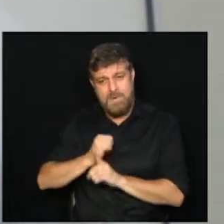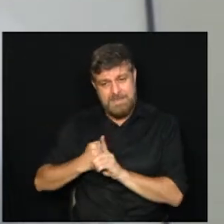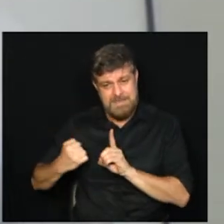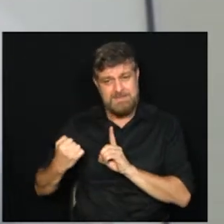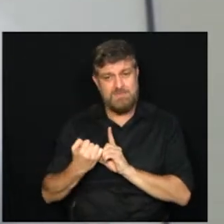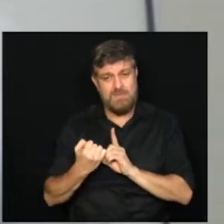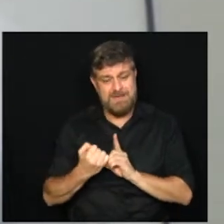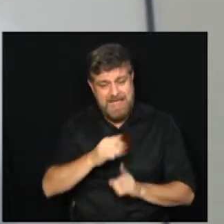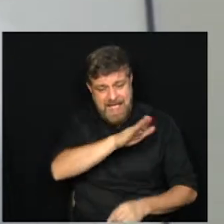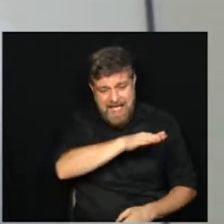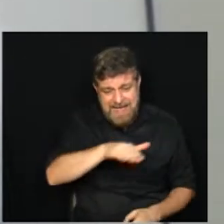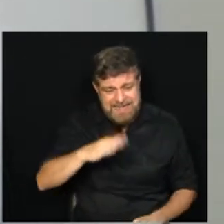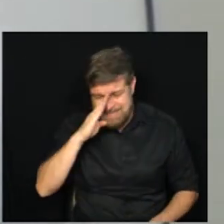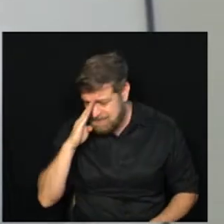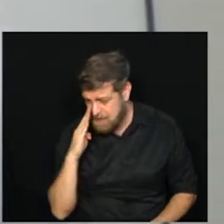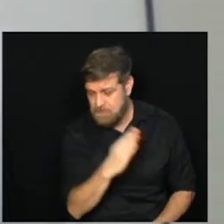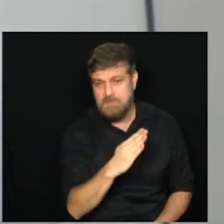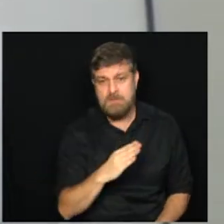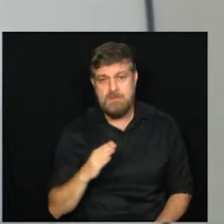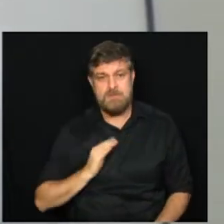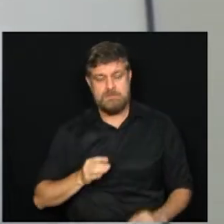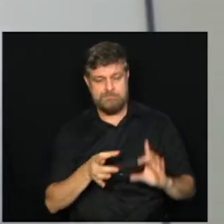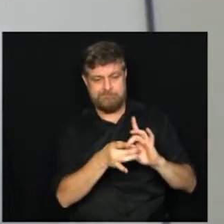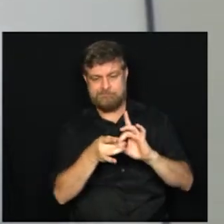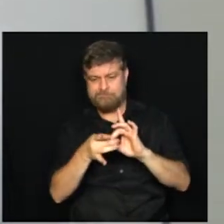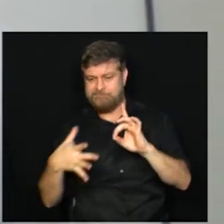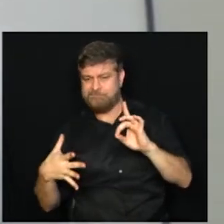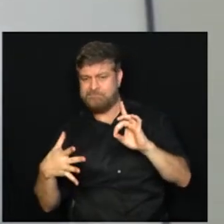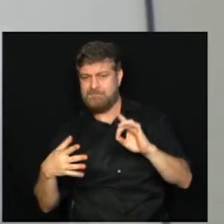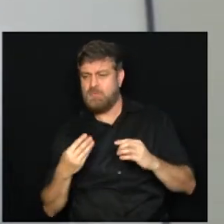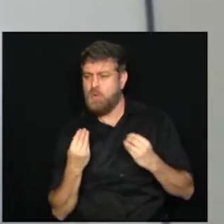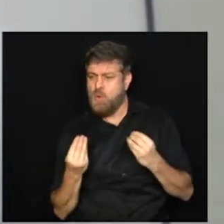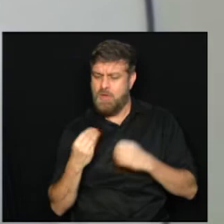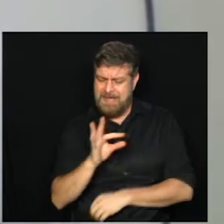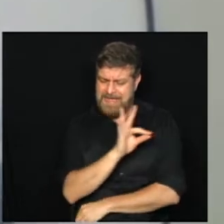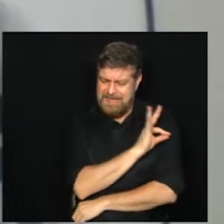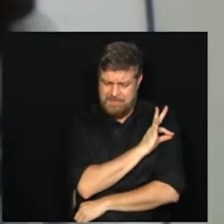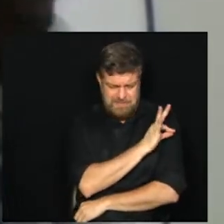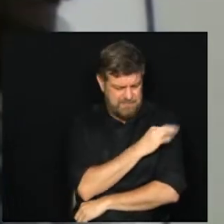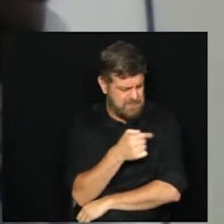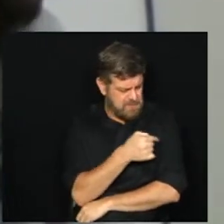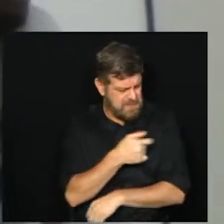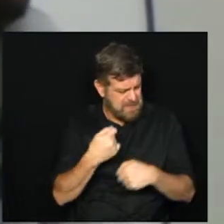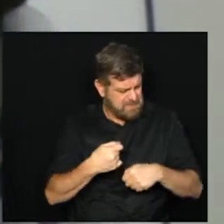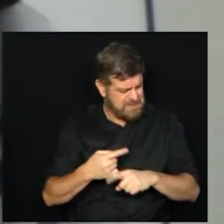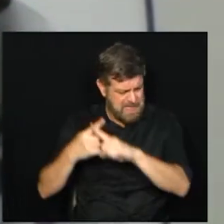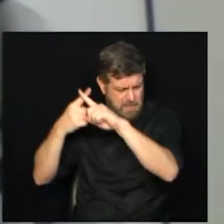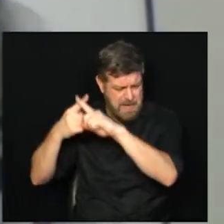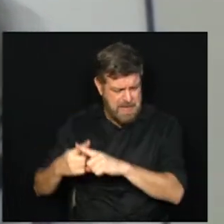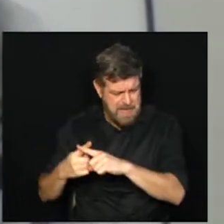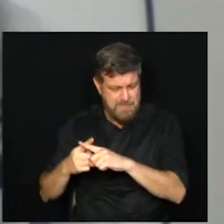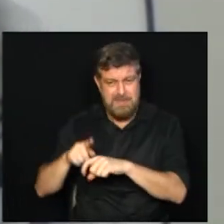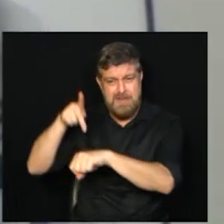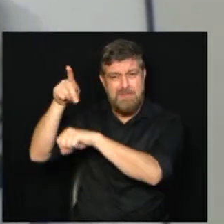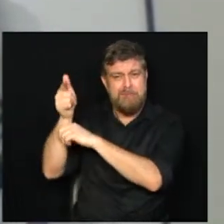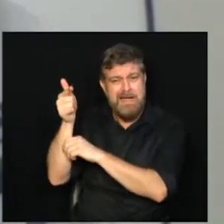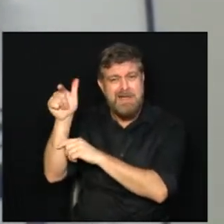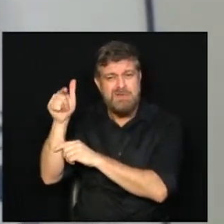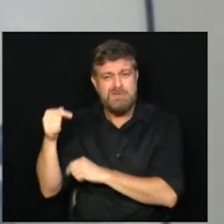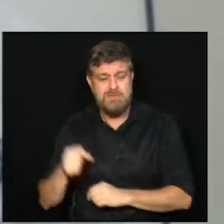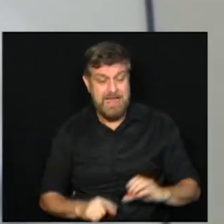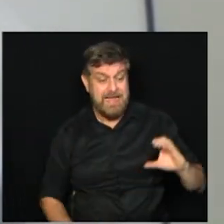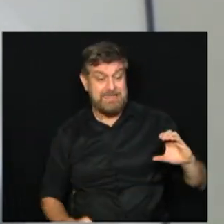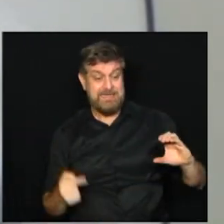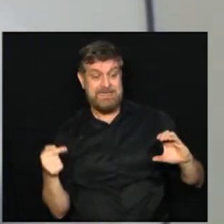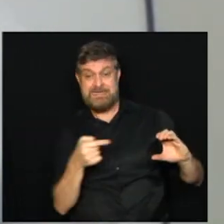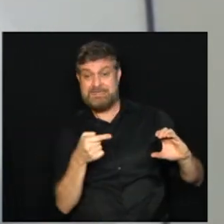públicas. Existe uma incoerência quando eu tenho que entrar num programa para poder ter dinheiro, tendo em vista que o artigo, que a letra C diz que é